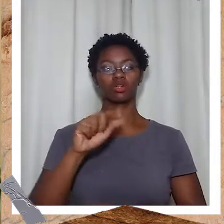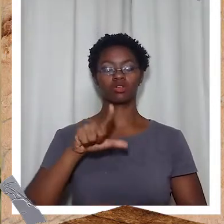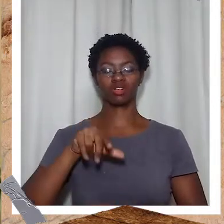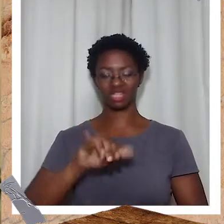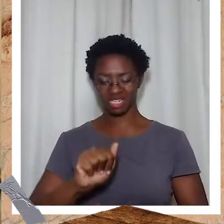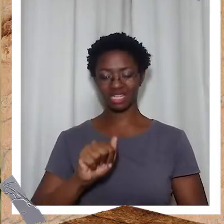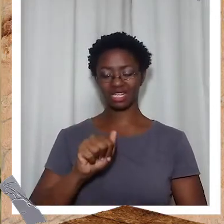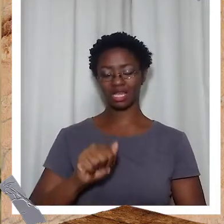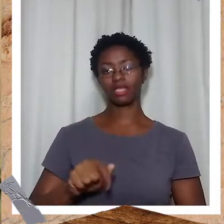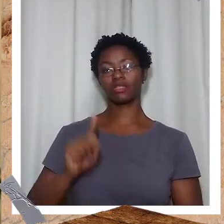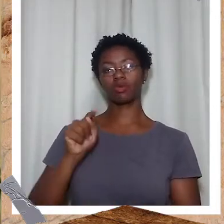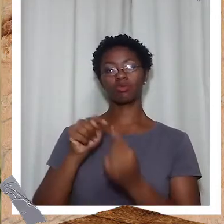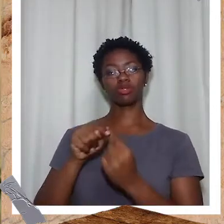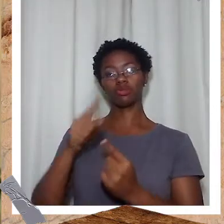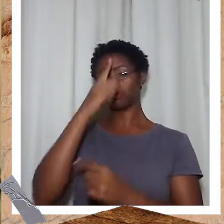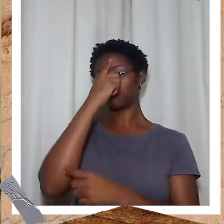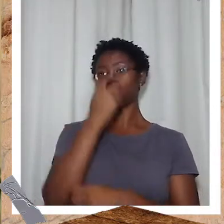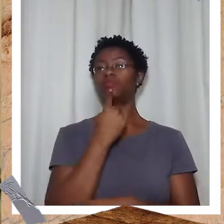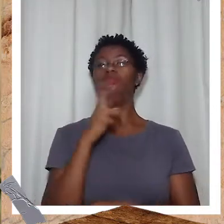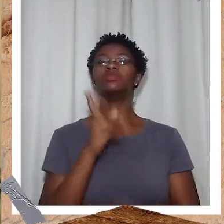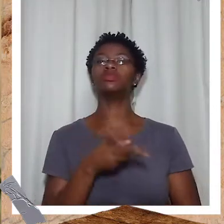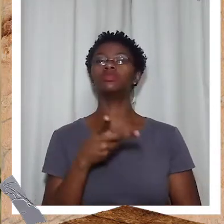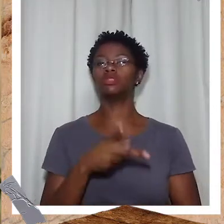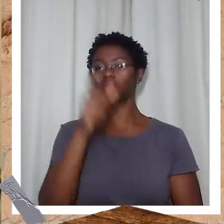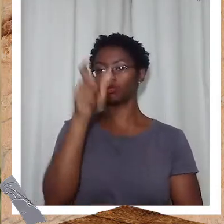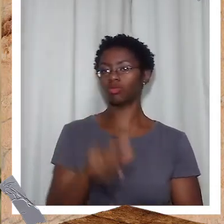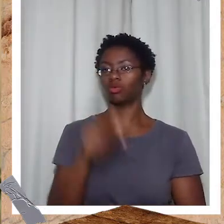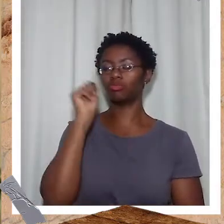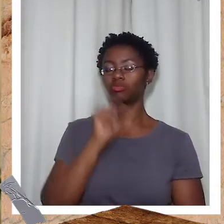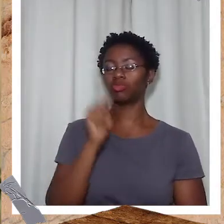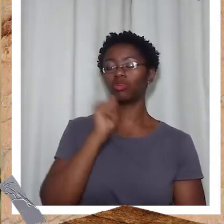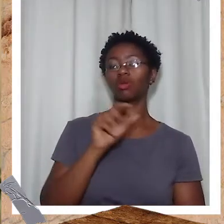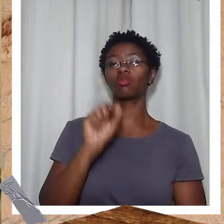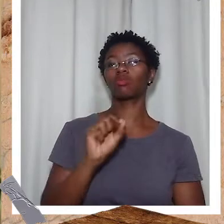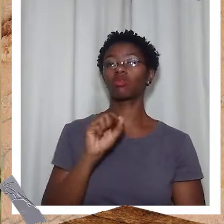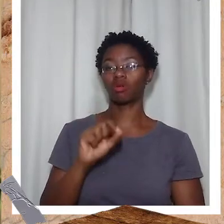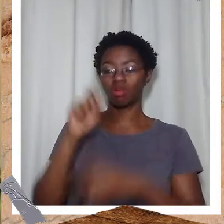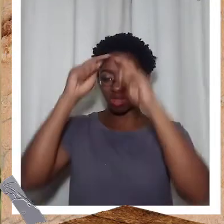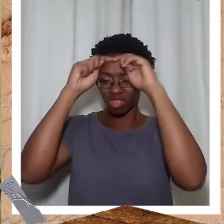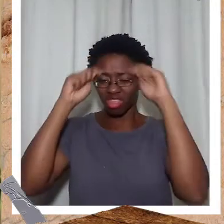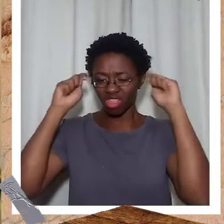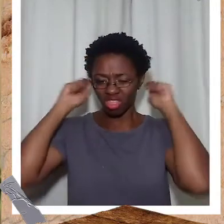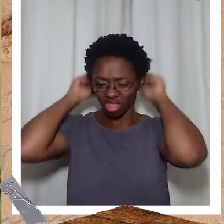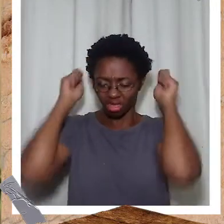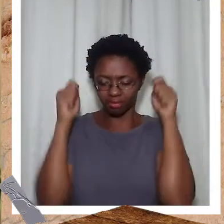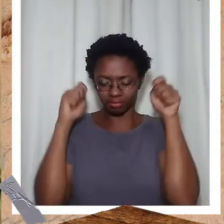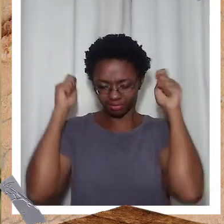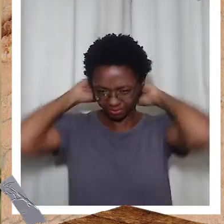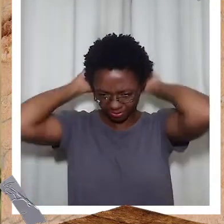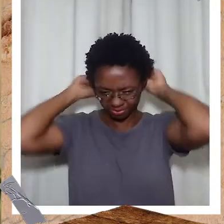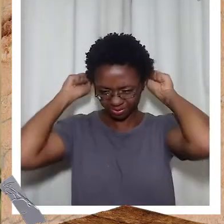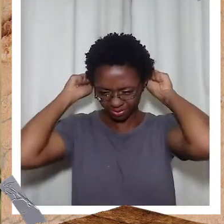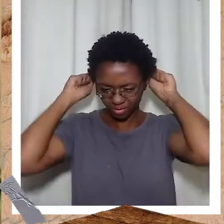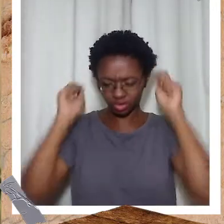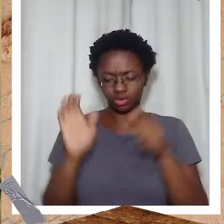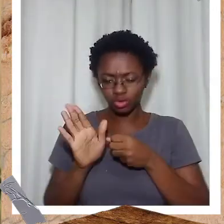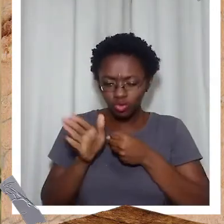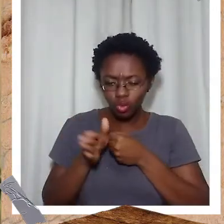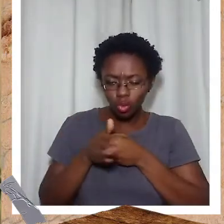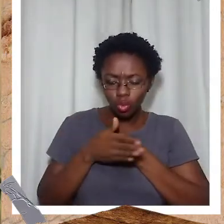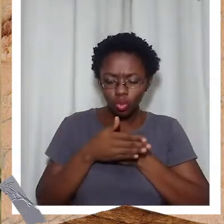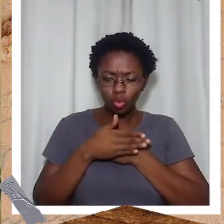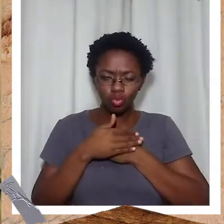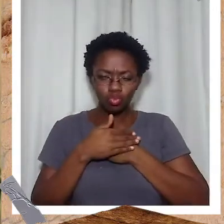A imagem quase sempre de uma Carolina com um lenço amarrado na cabeça, quase sempre Carolina